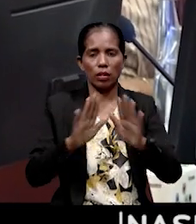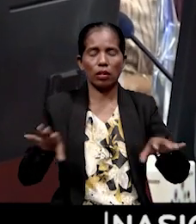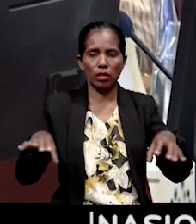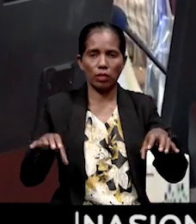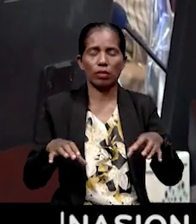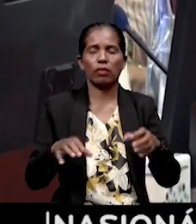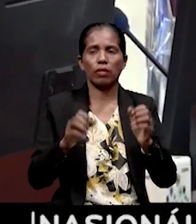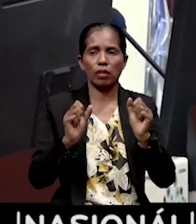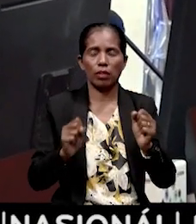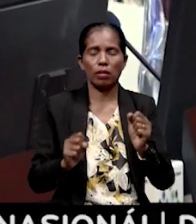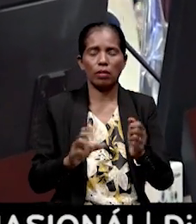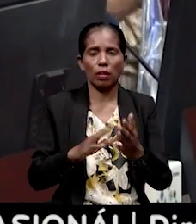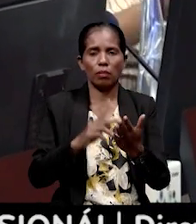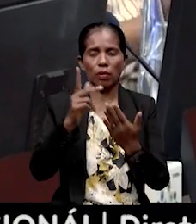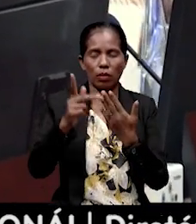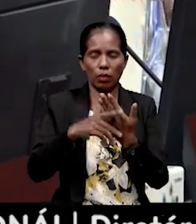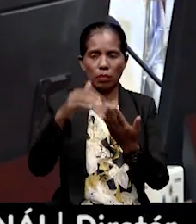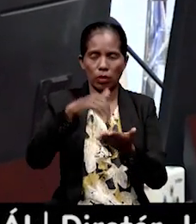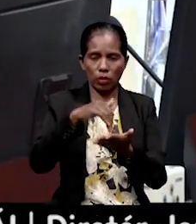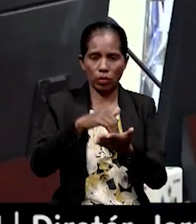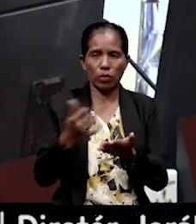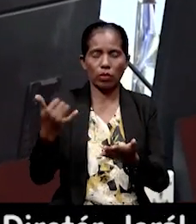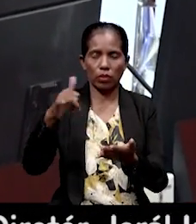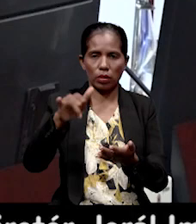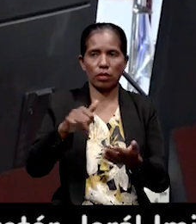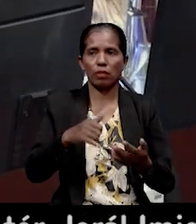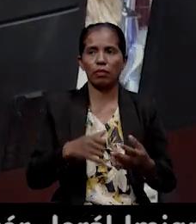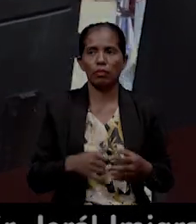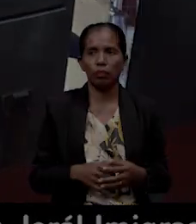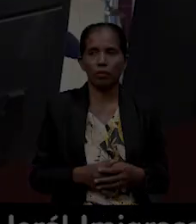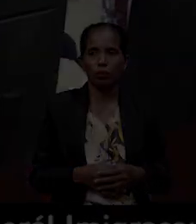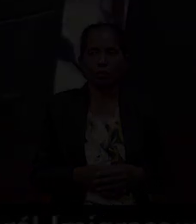conclusão ba programa estudo sira Agustinho da Costa Ferdi Soares GMN.